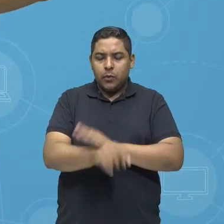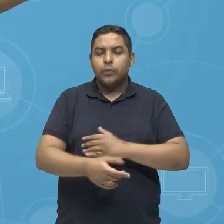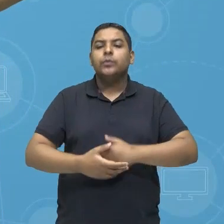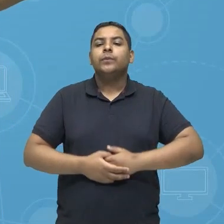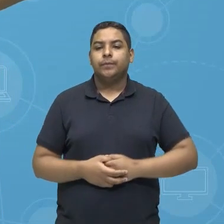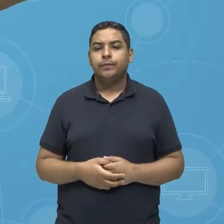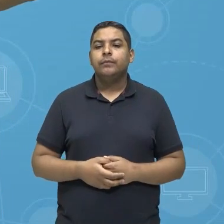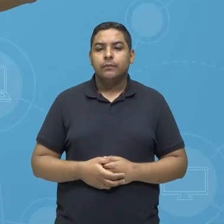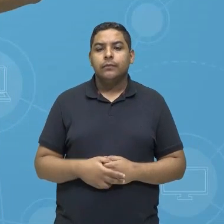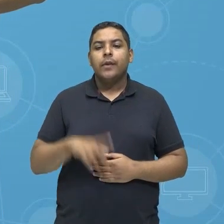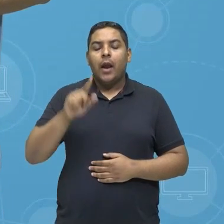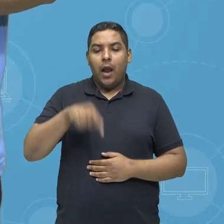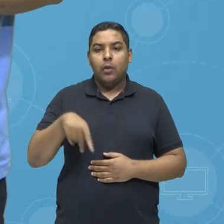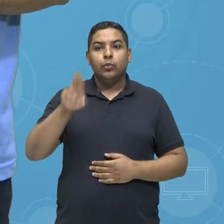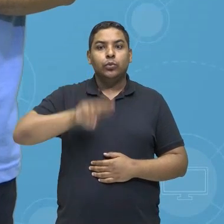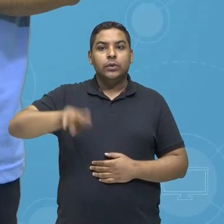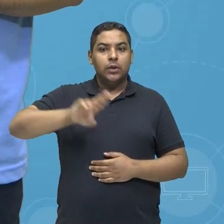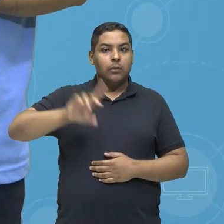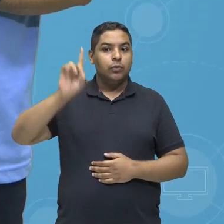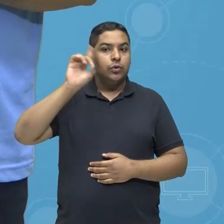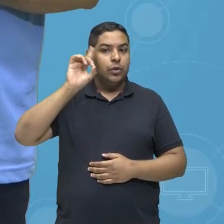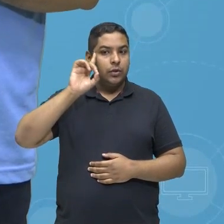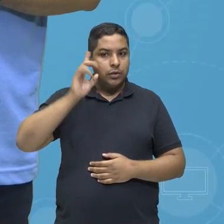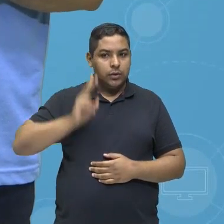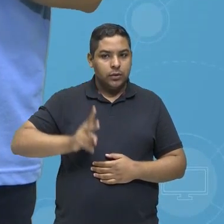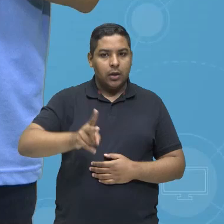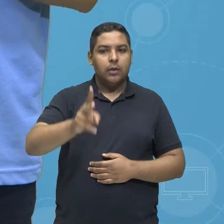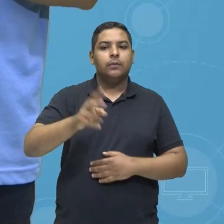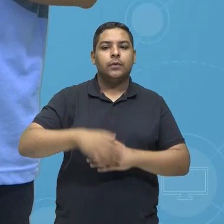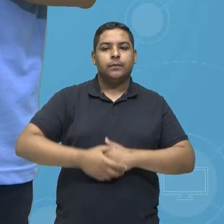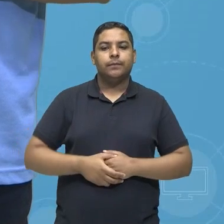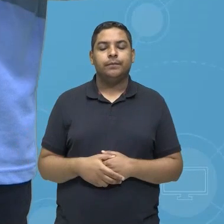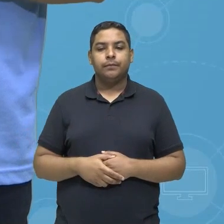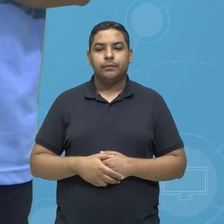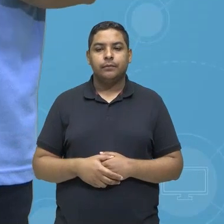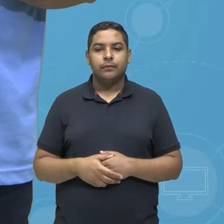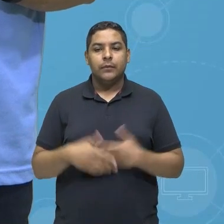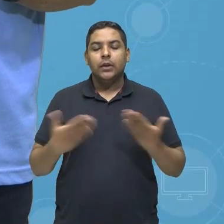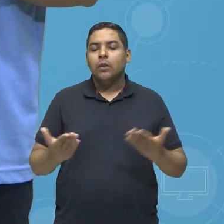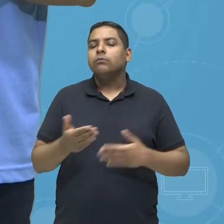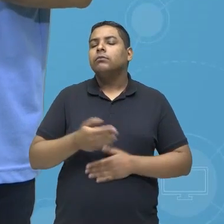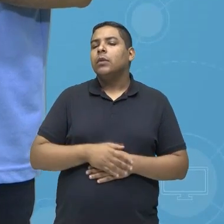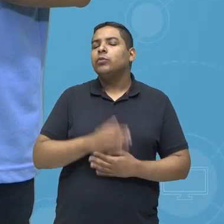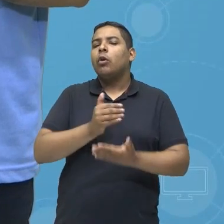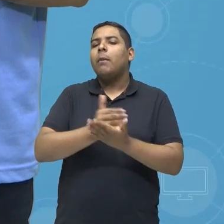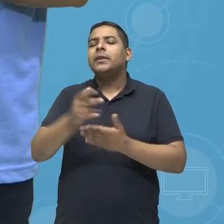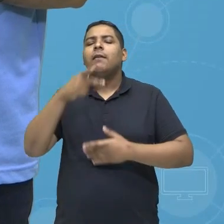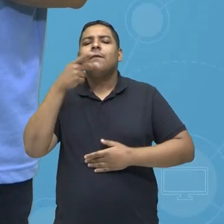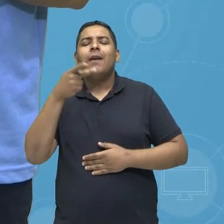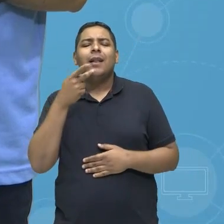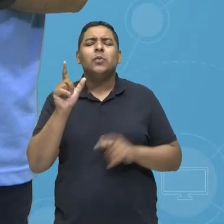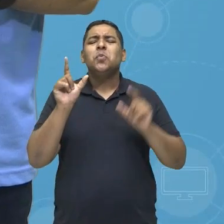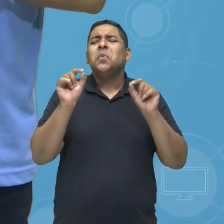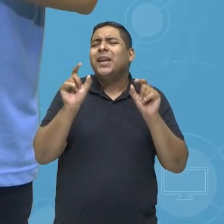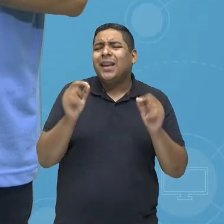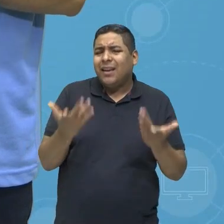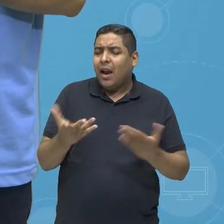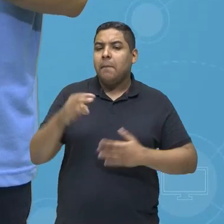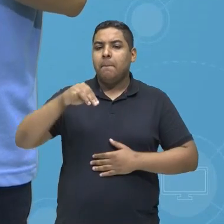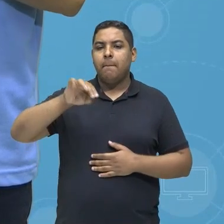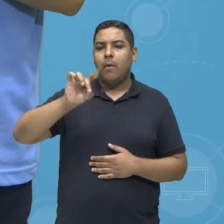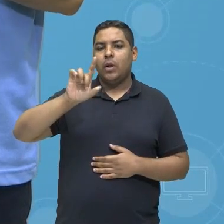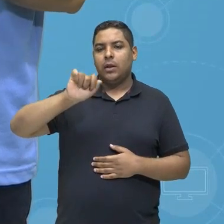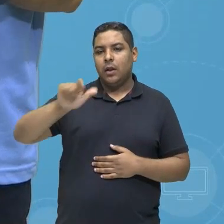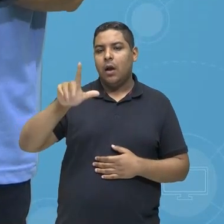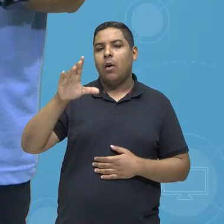que nós utilizamos bastante no nosso dia a dia, certo? Então, gente, vamos iniciar falando aí um pouquinho do que é, de fato, um modal